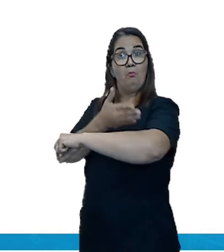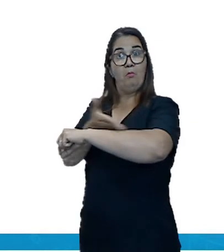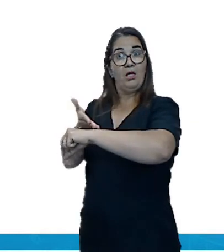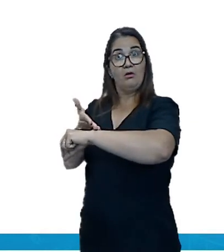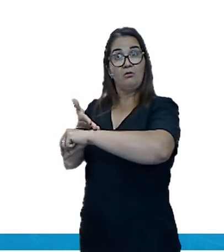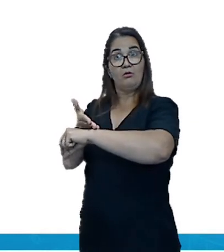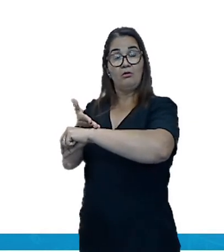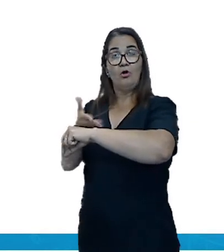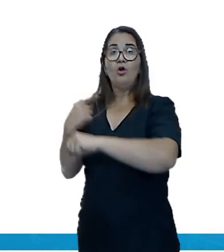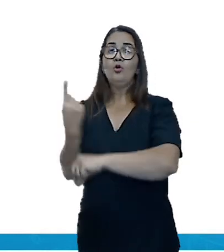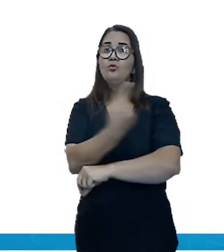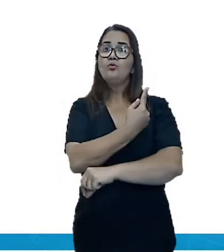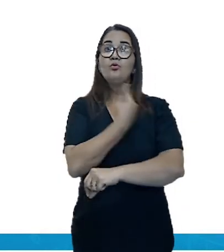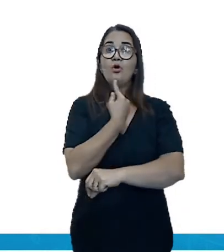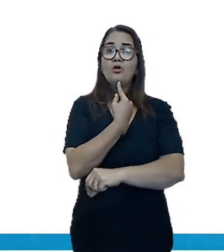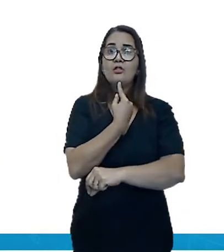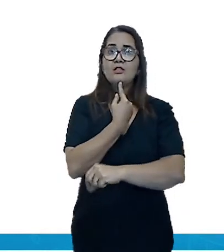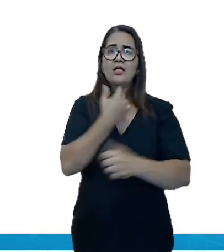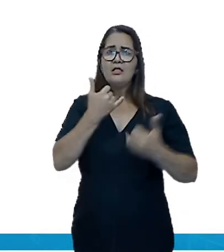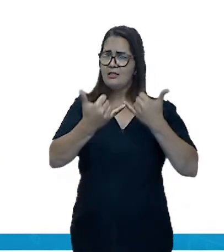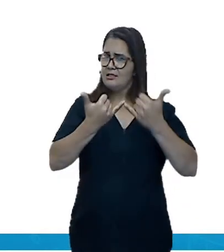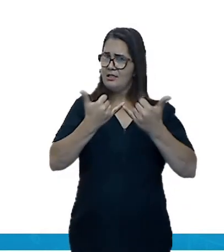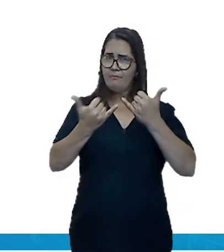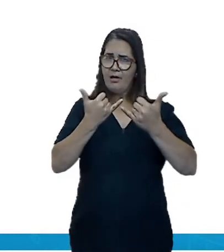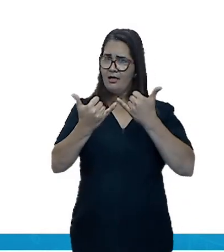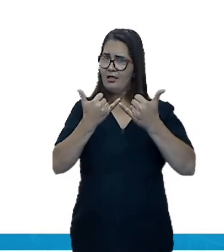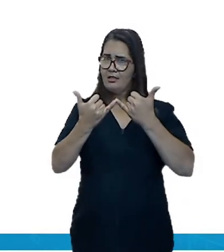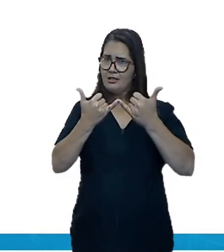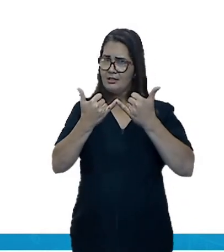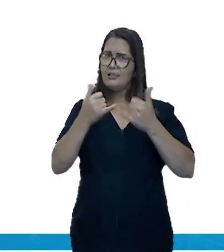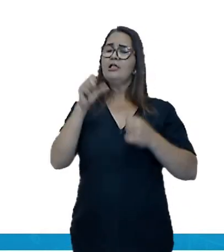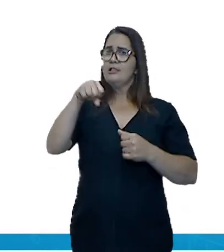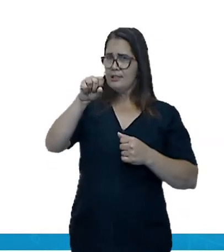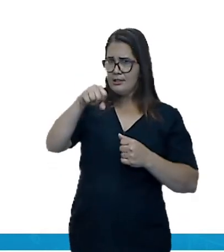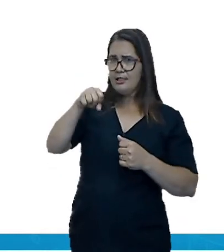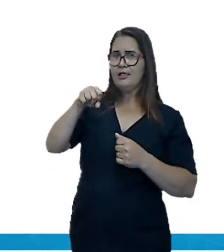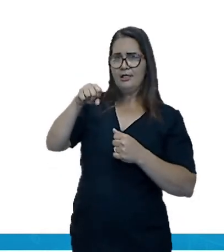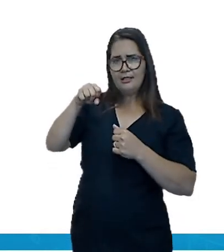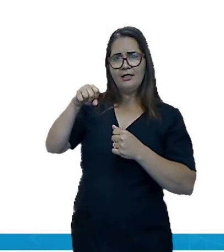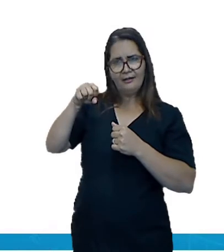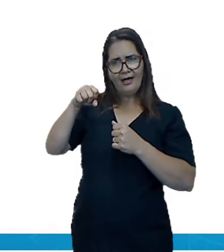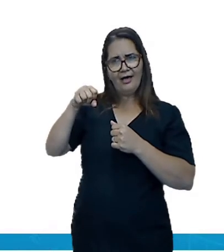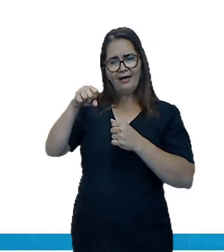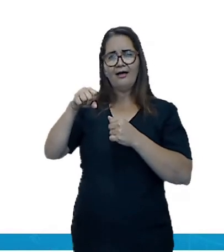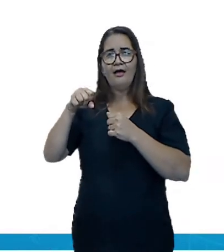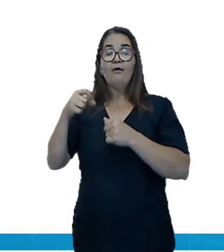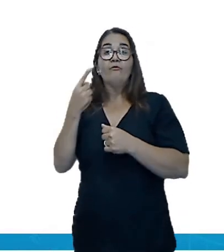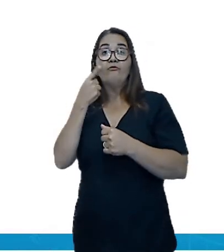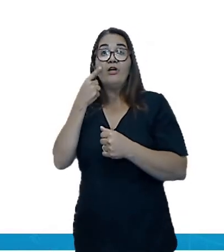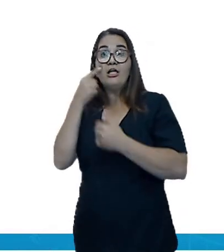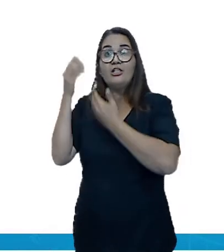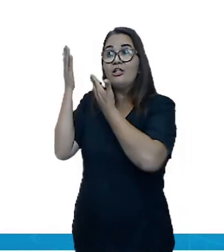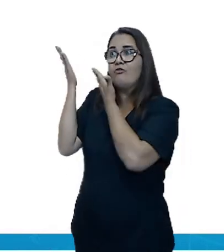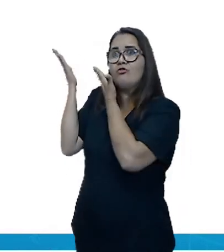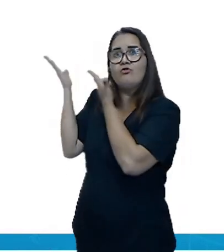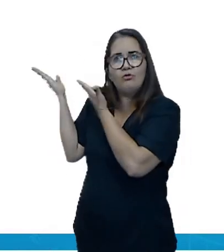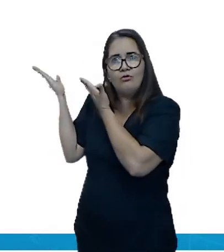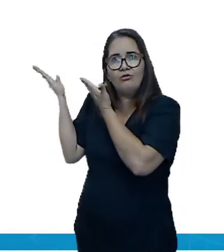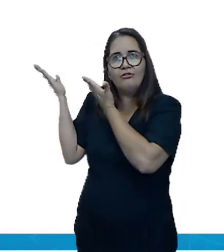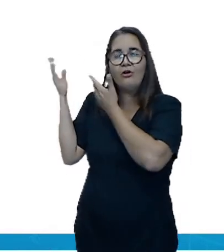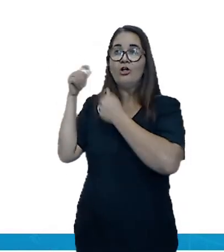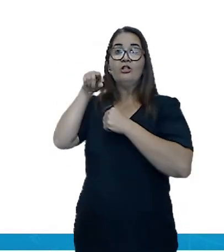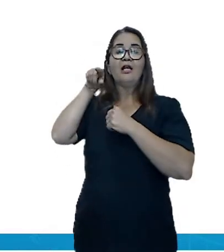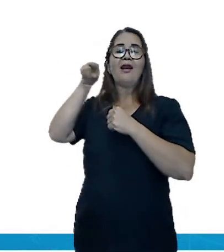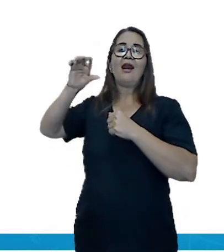o mundo, que a nossa ancestral Lucy e também Kadanumu, que seria